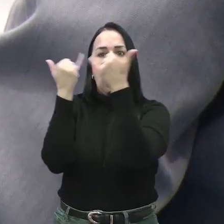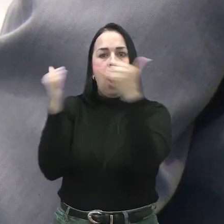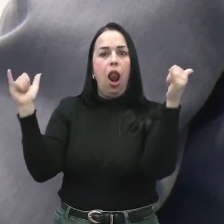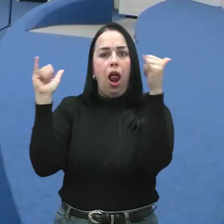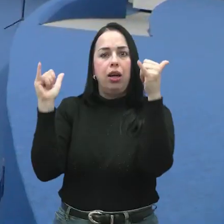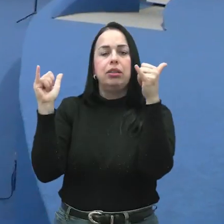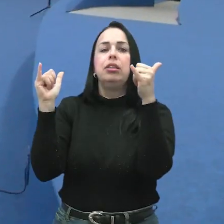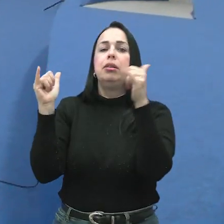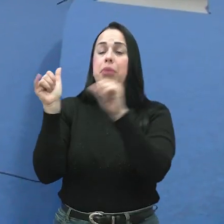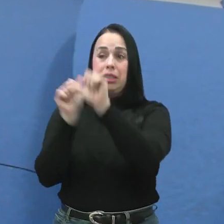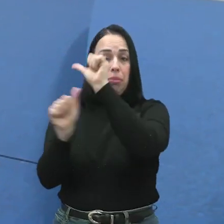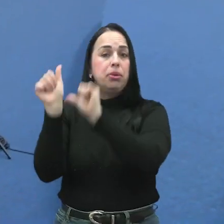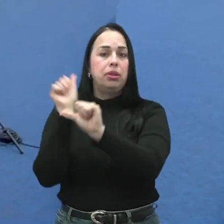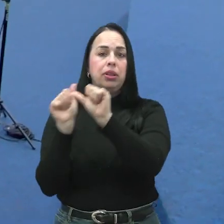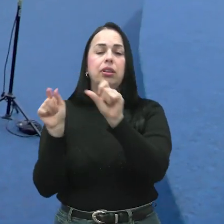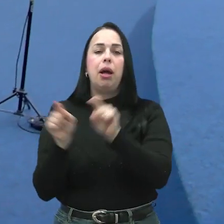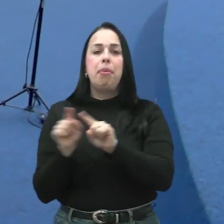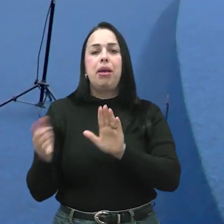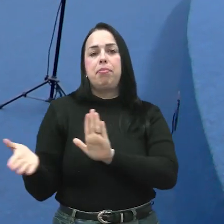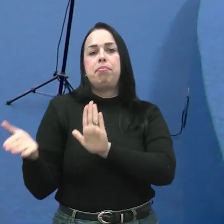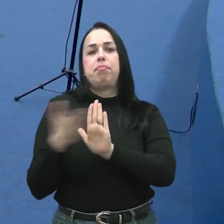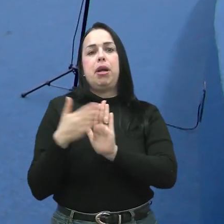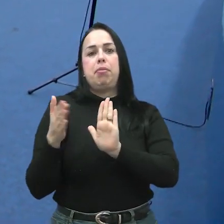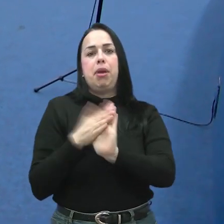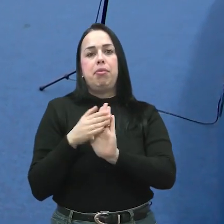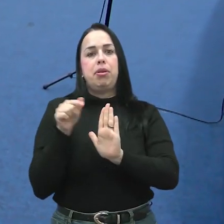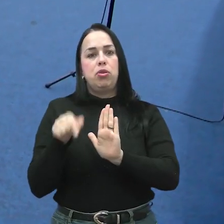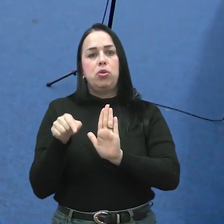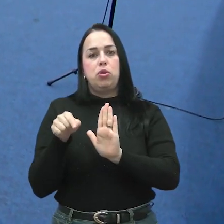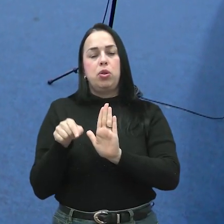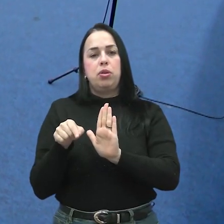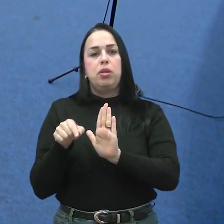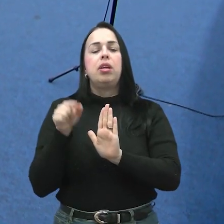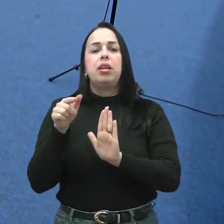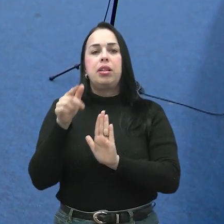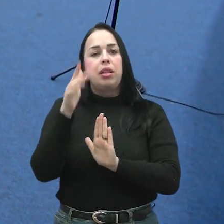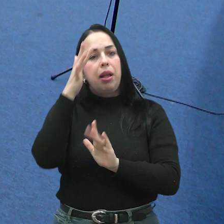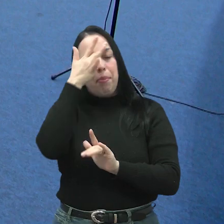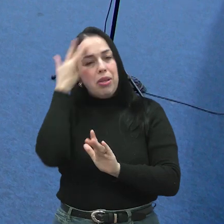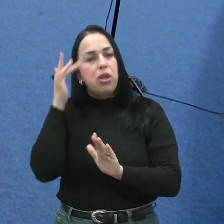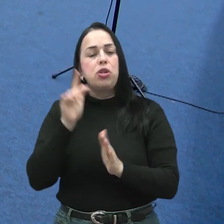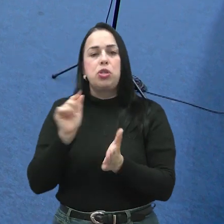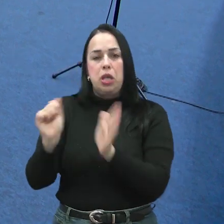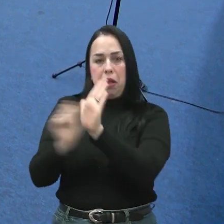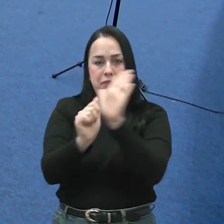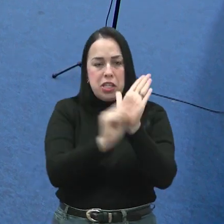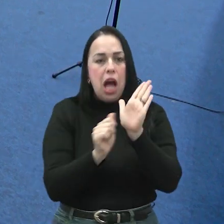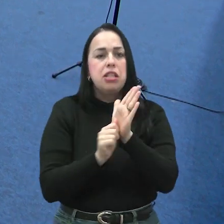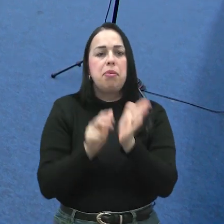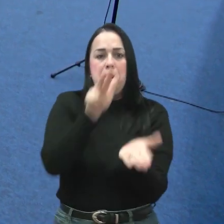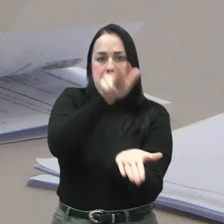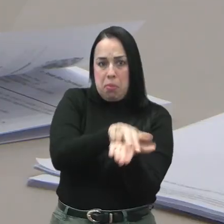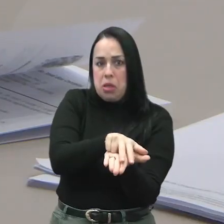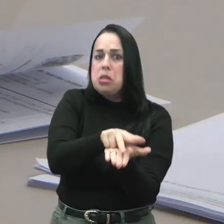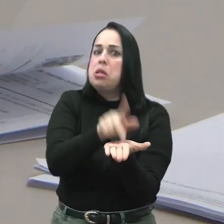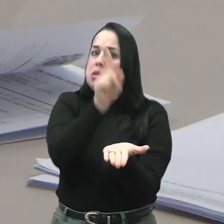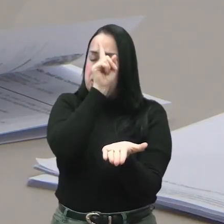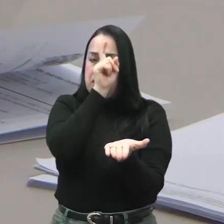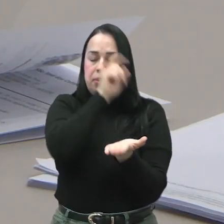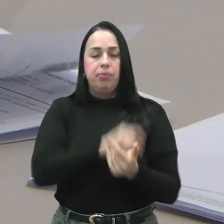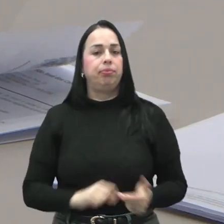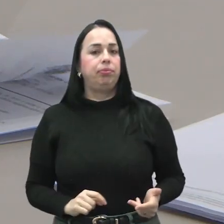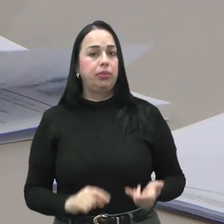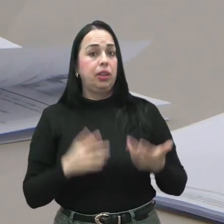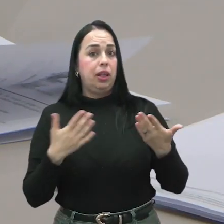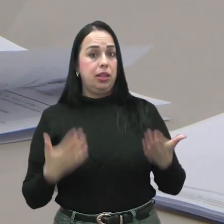em postes e propor uma regulamentação para o processo de internação compulsória para dependentes químicos. Já quanto